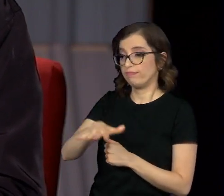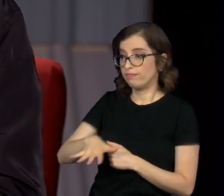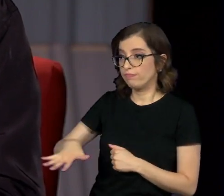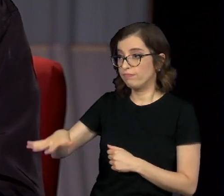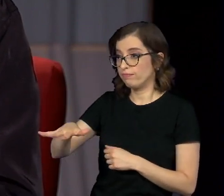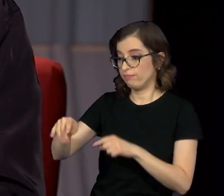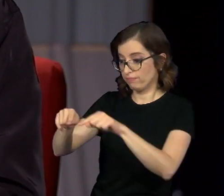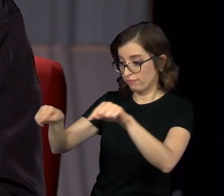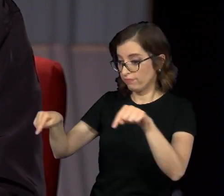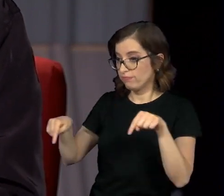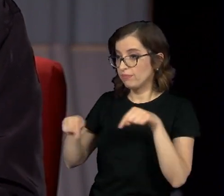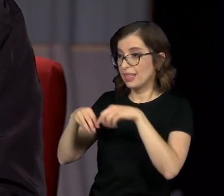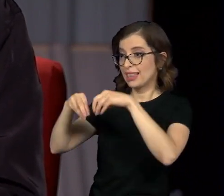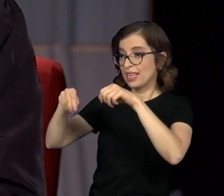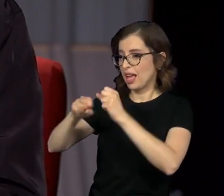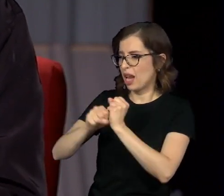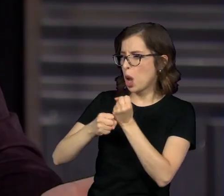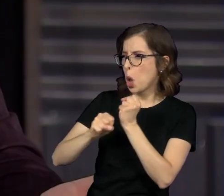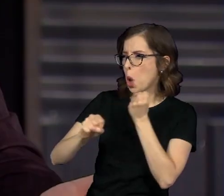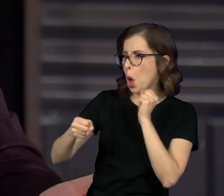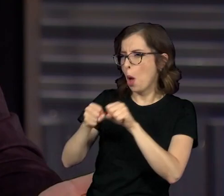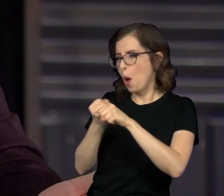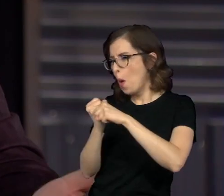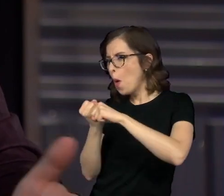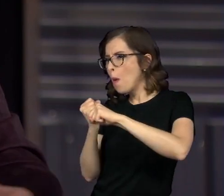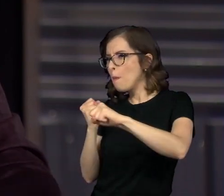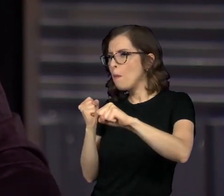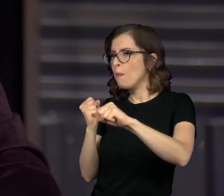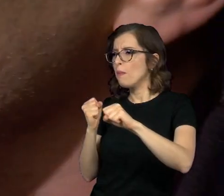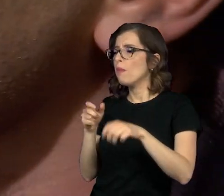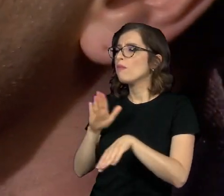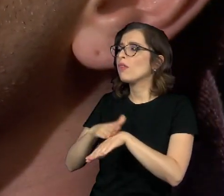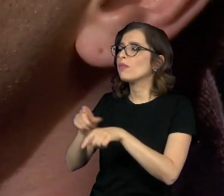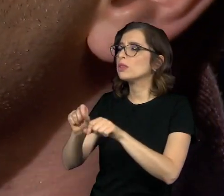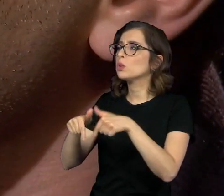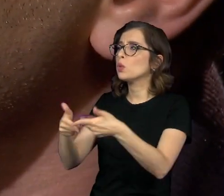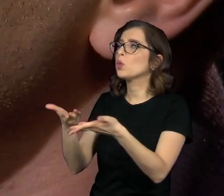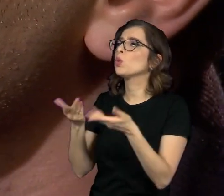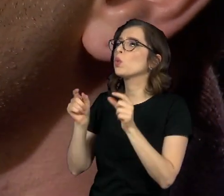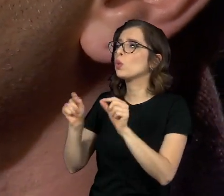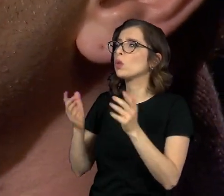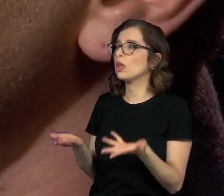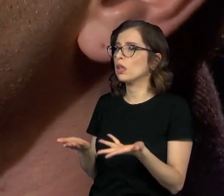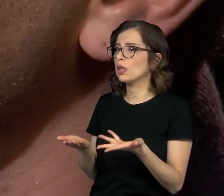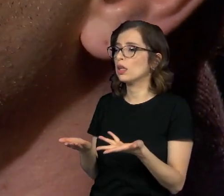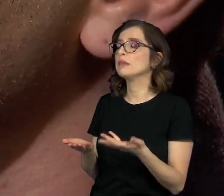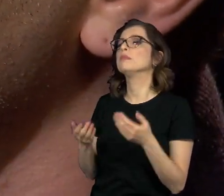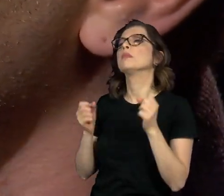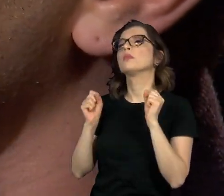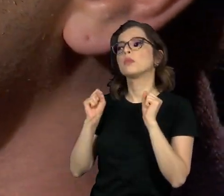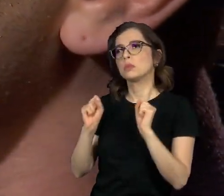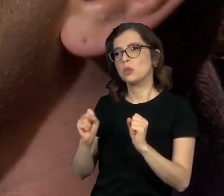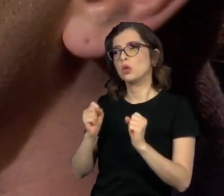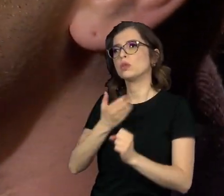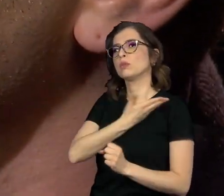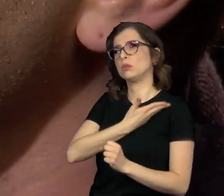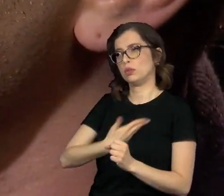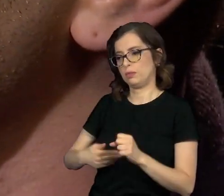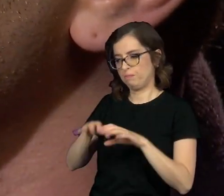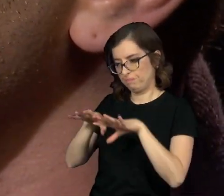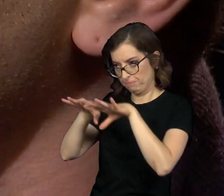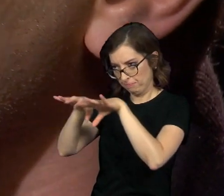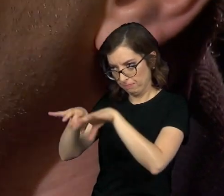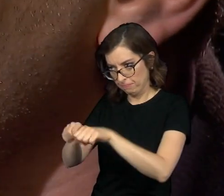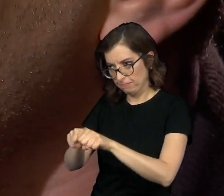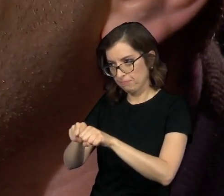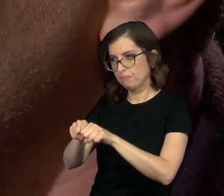função social, ela é passível se ela não produz. Se ela não produz, ela é passível de desapropriação. Porque há